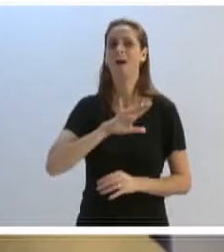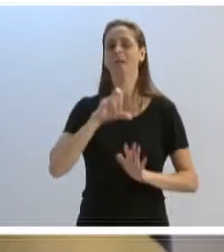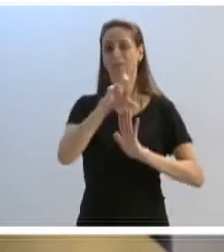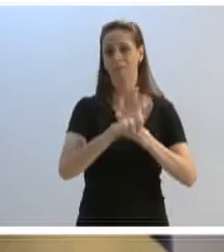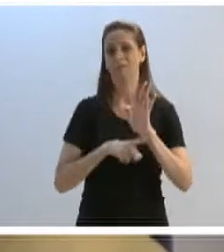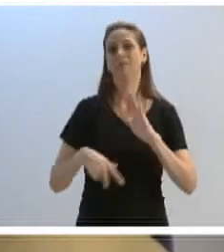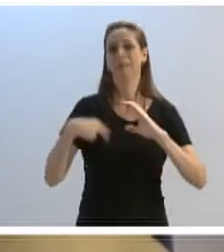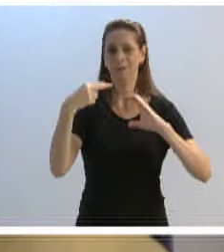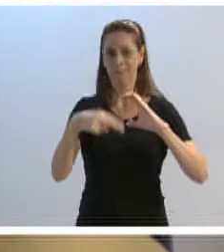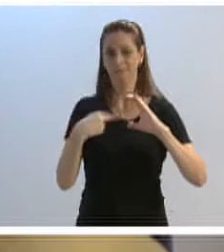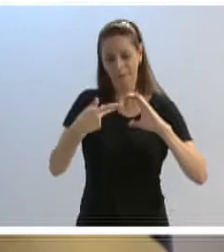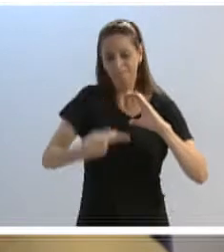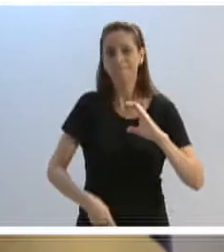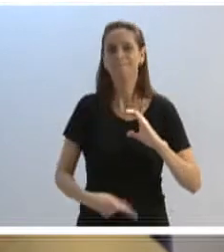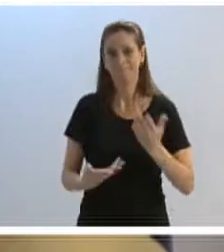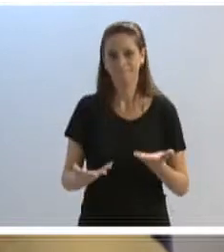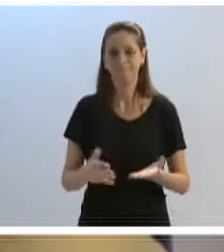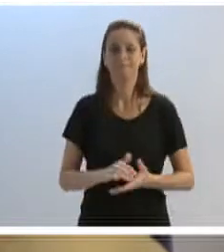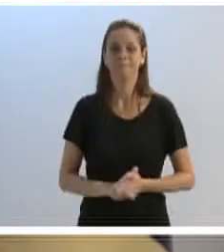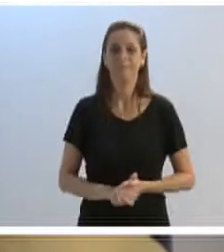legislativa, sendo esta casa,